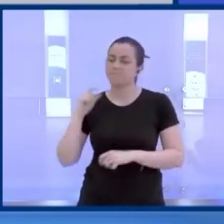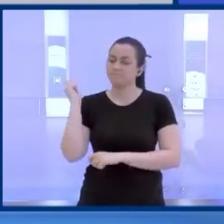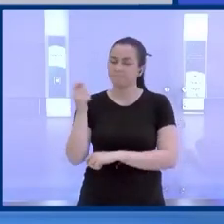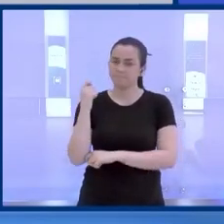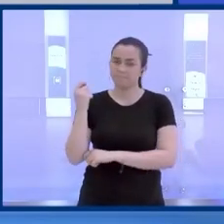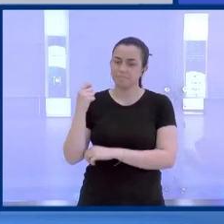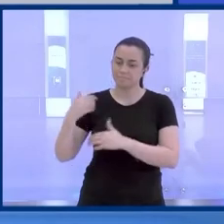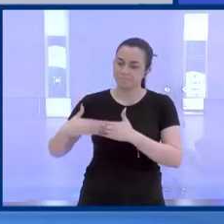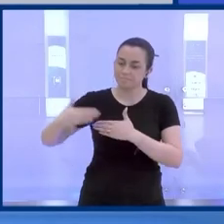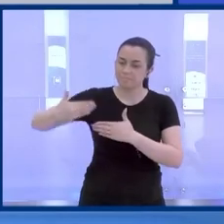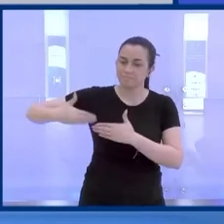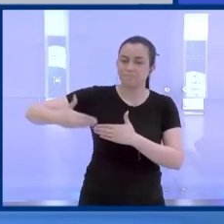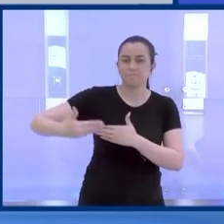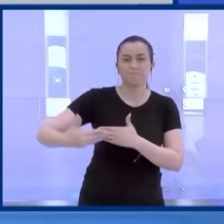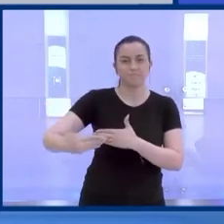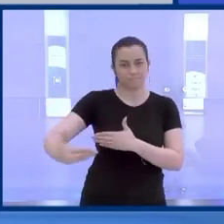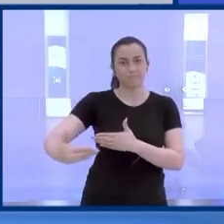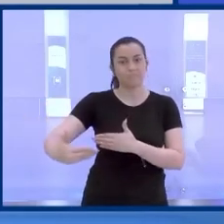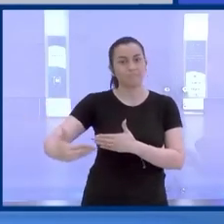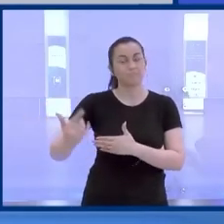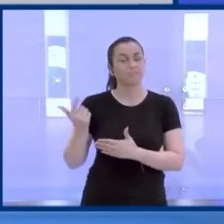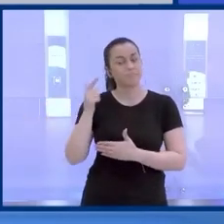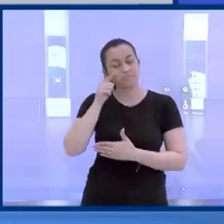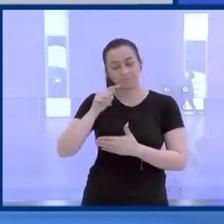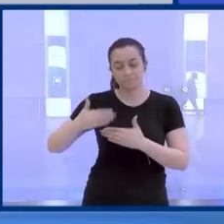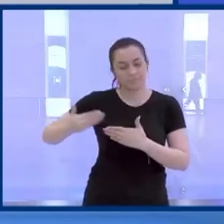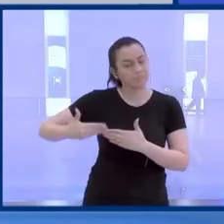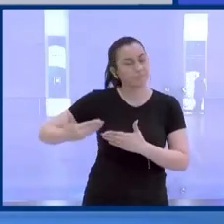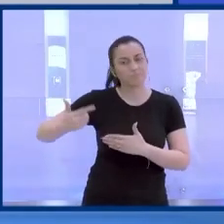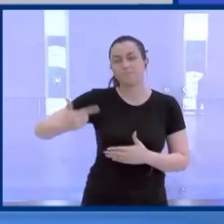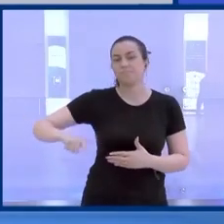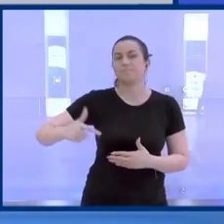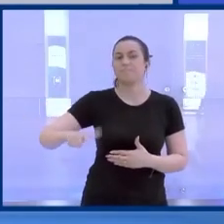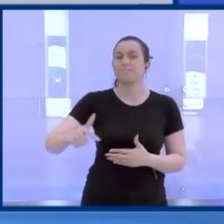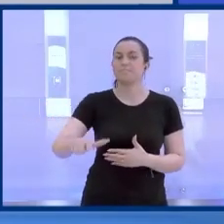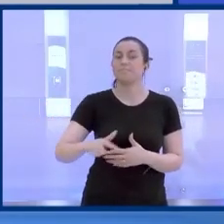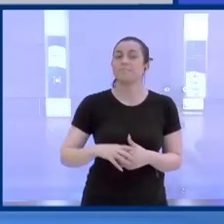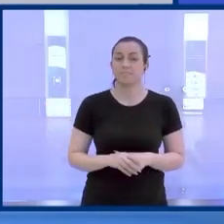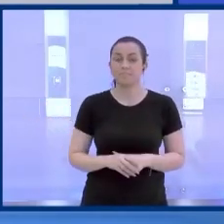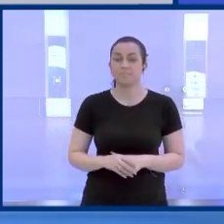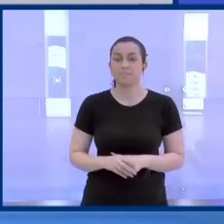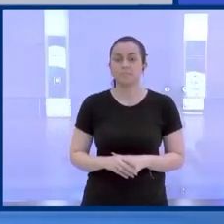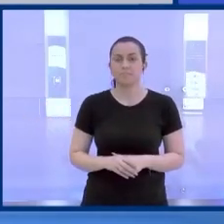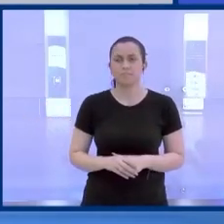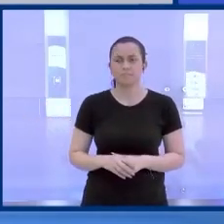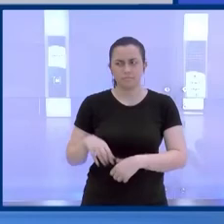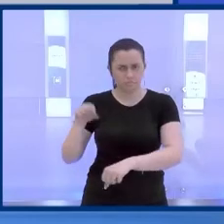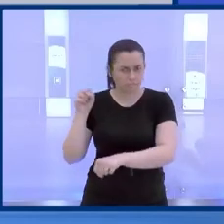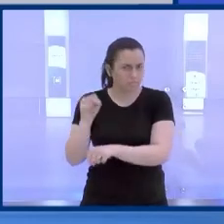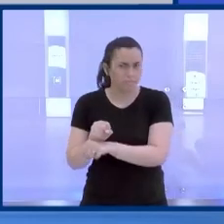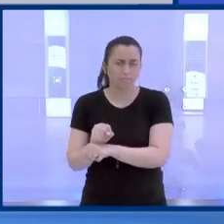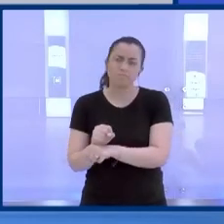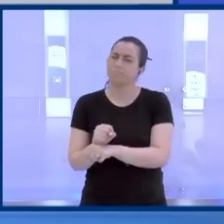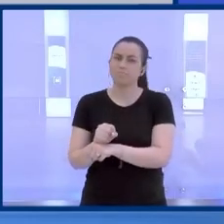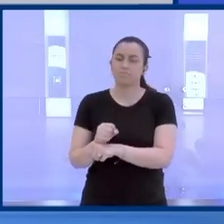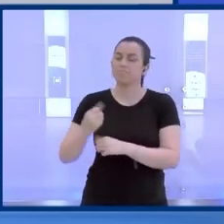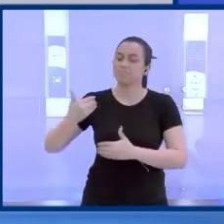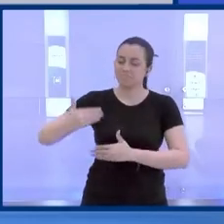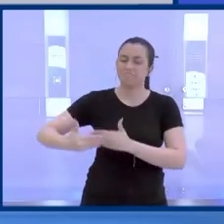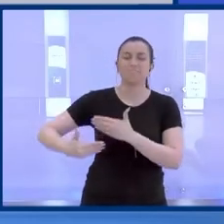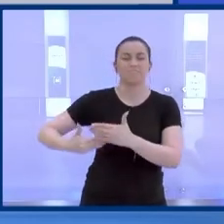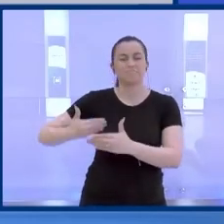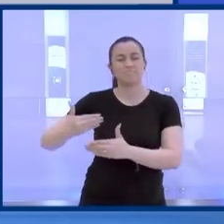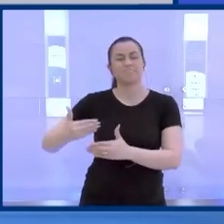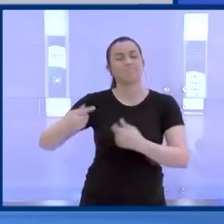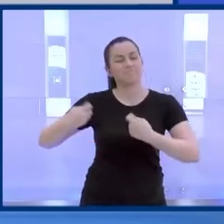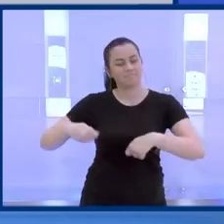avançasse. E cada vez tem avançado mais. E avançará mais ainda, porque muito ainda temos